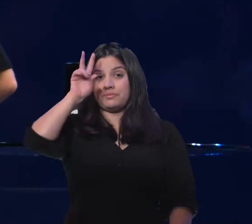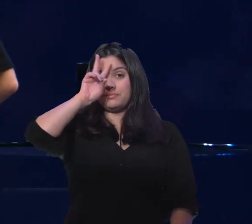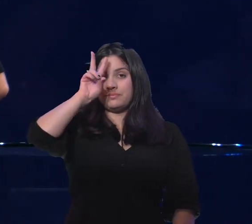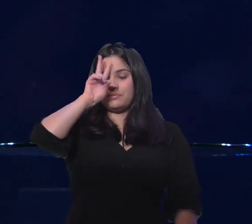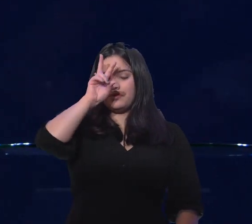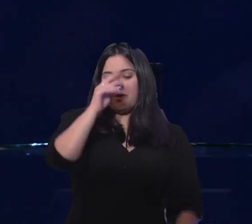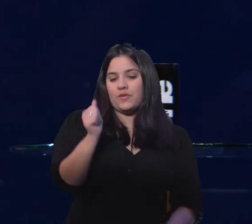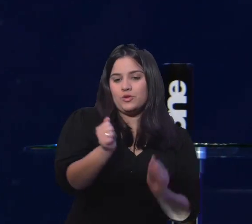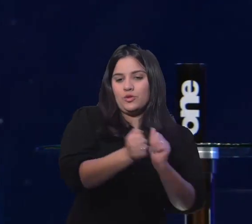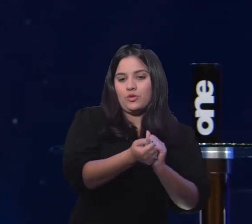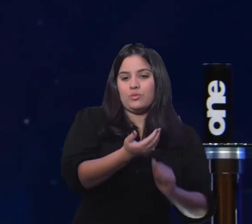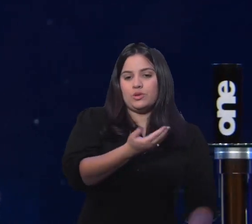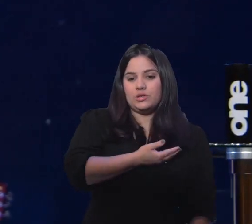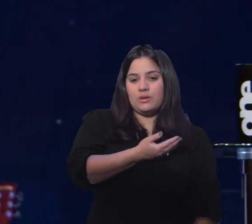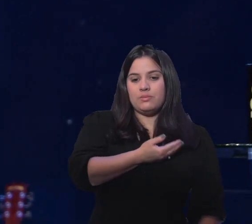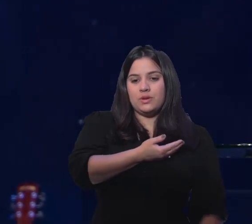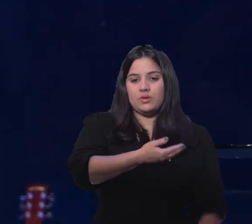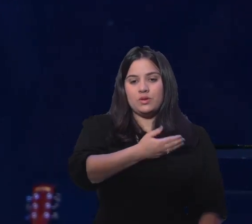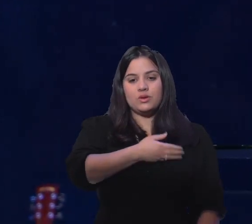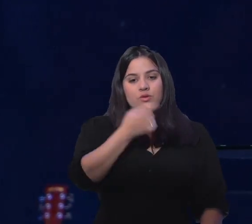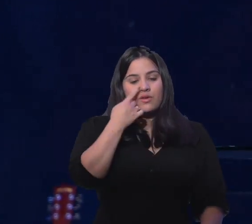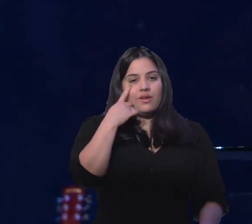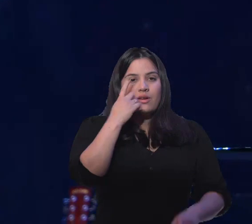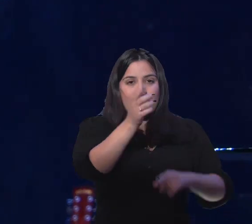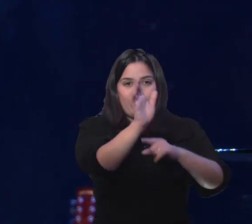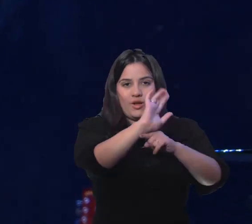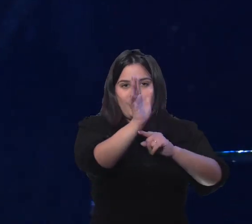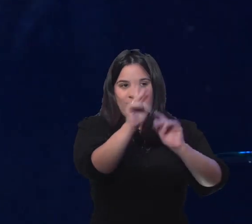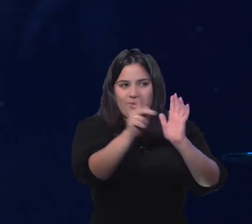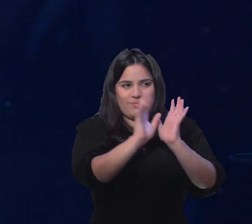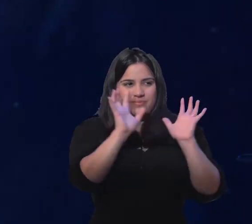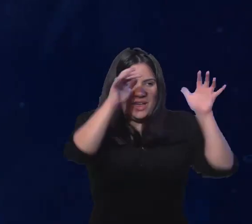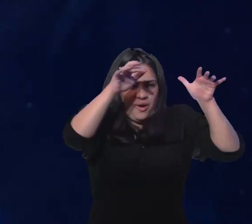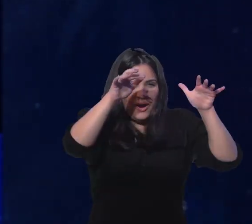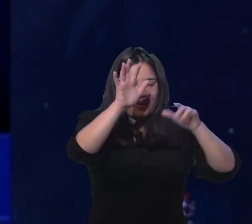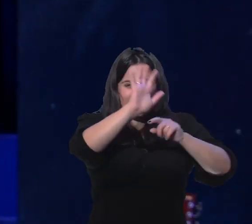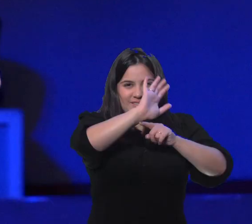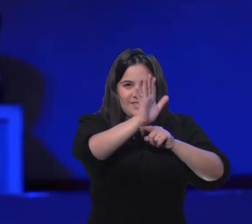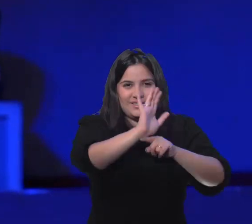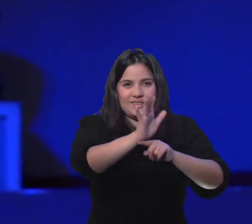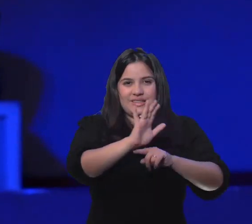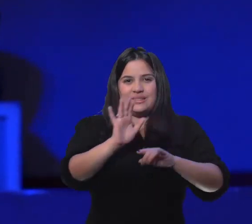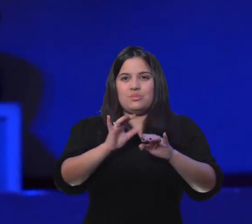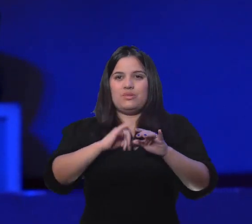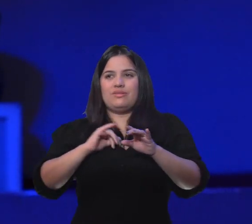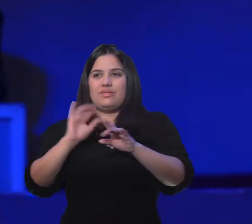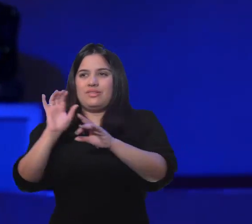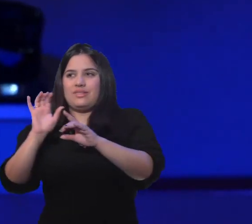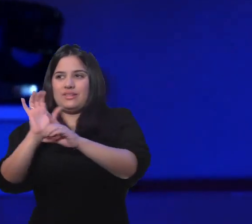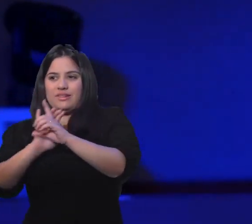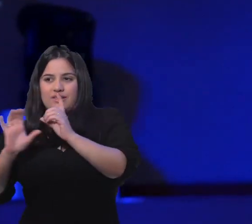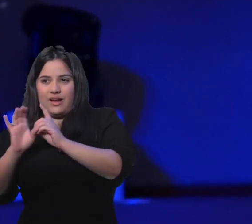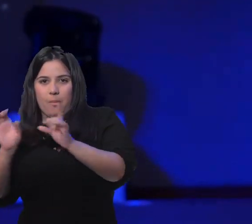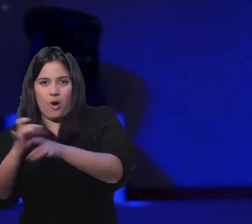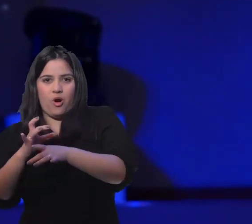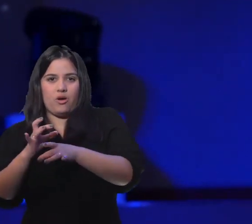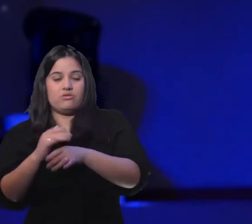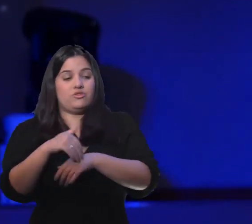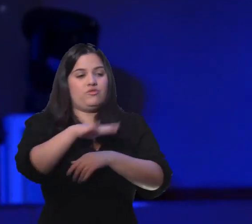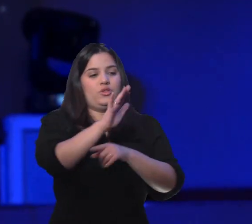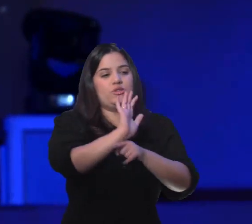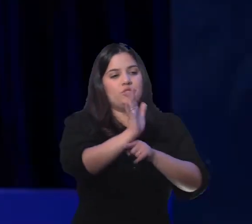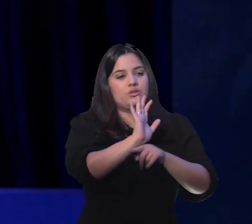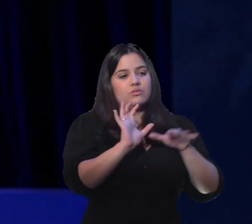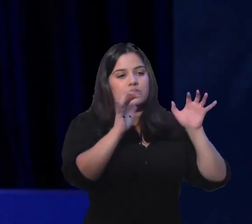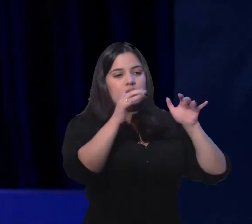meus amigos e a gente foi assistir um filme de terror no cinema. Logo depois, tipo, do culto, assim. Era uma parada assim. E aí o pastor ficou: